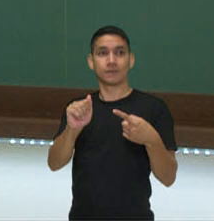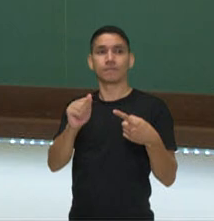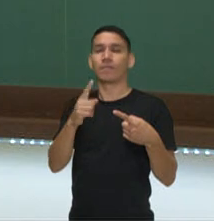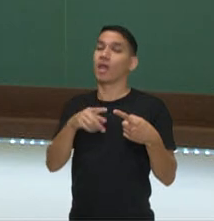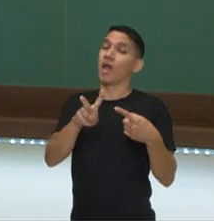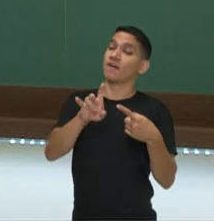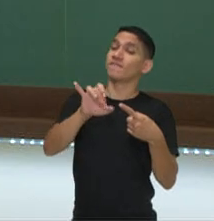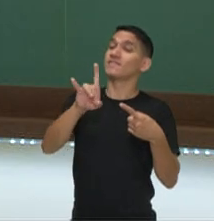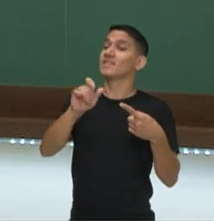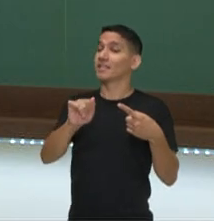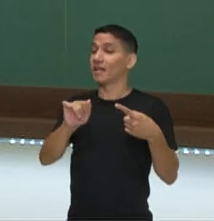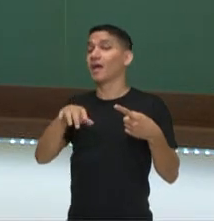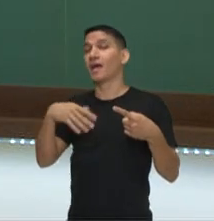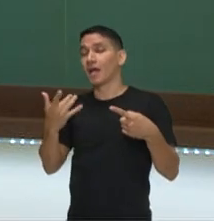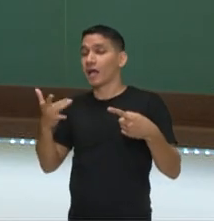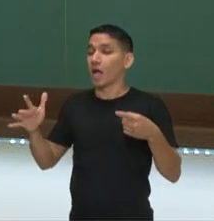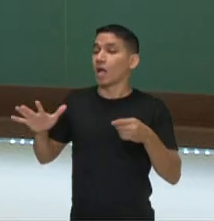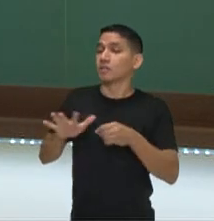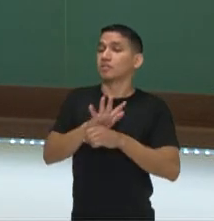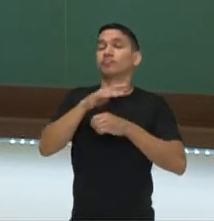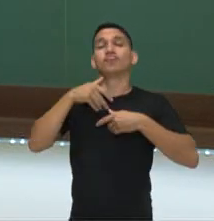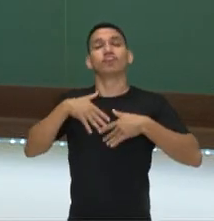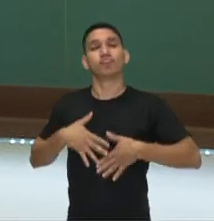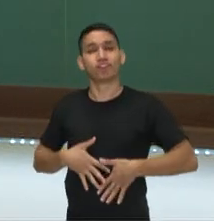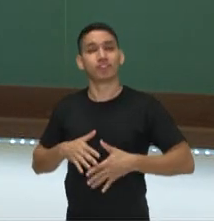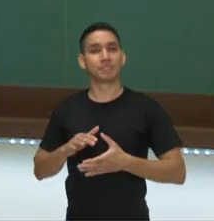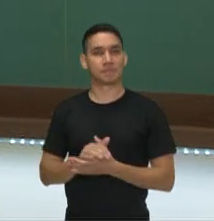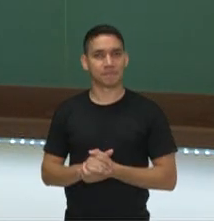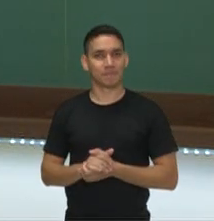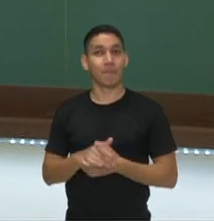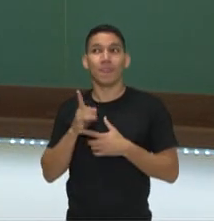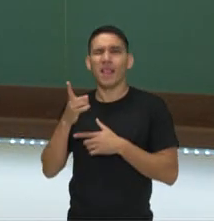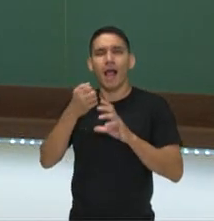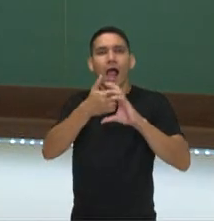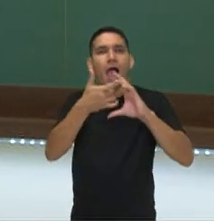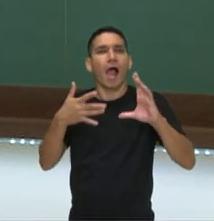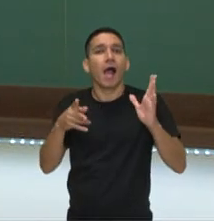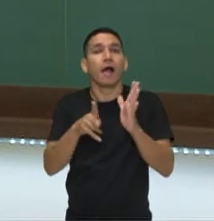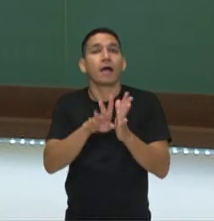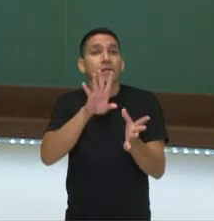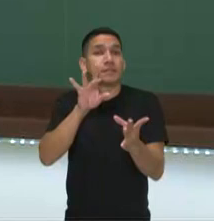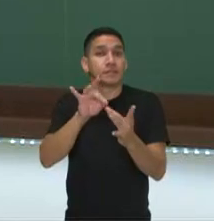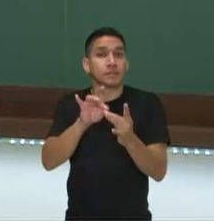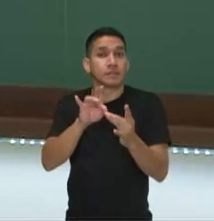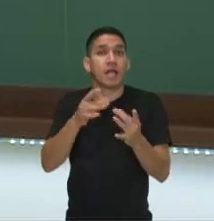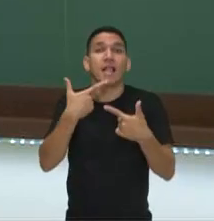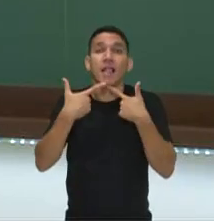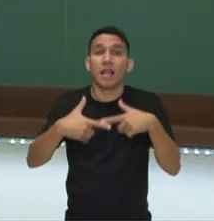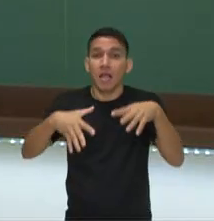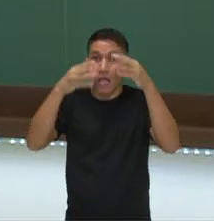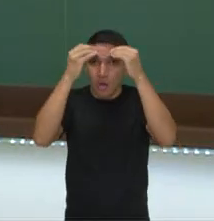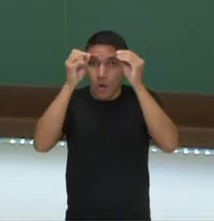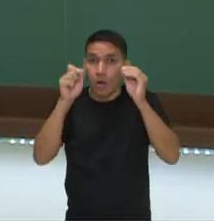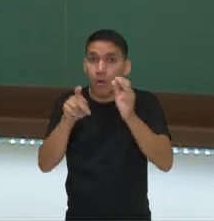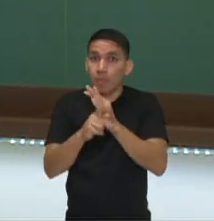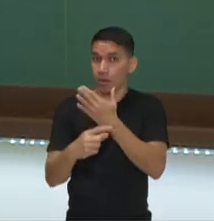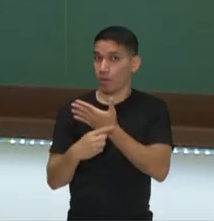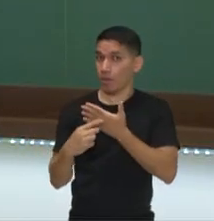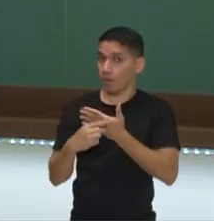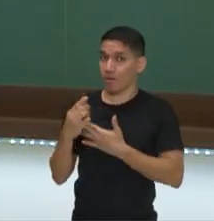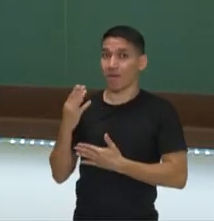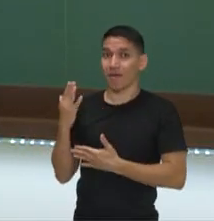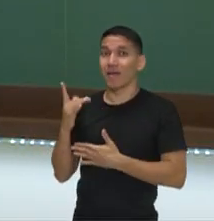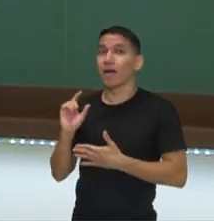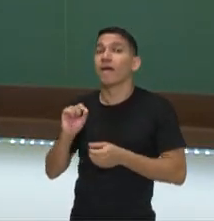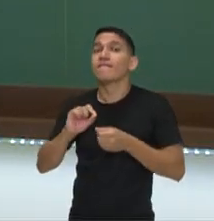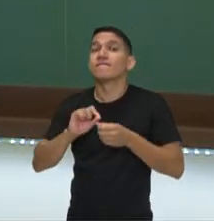a vida é aquilo que encharca e sacia. É essa característica, essa linguagem da autora é que